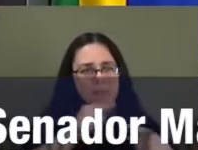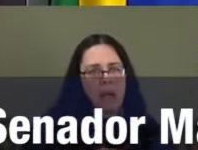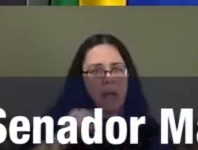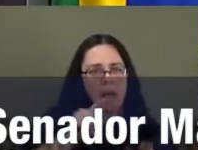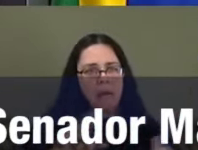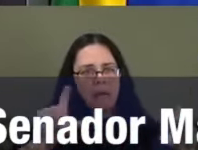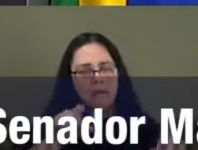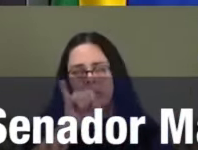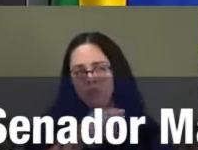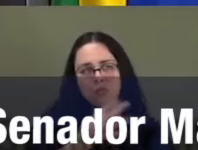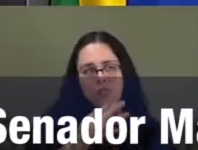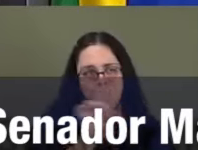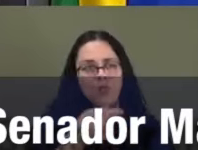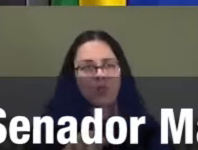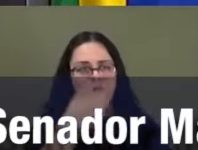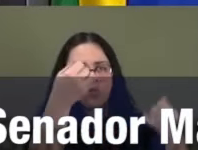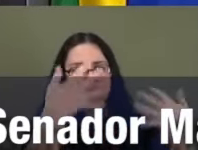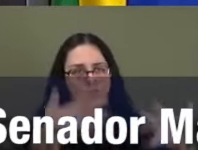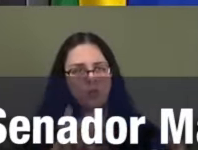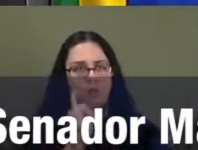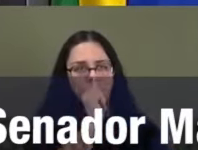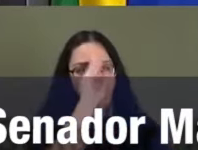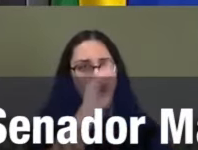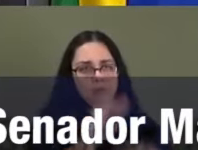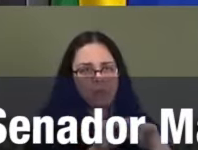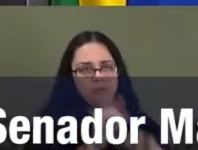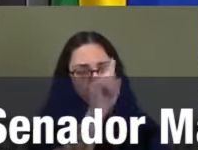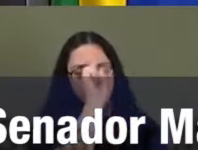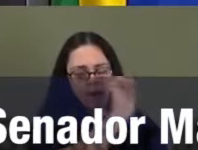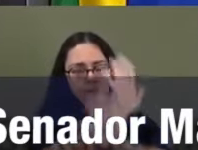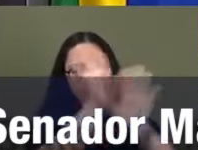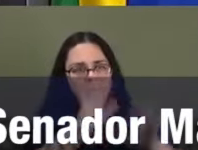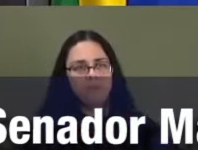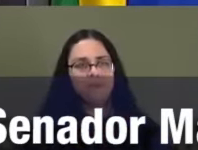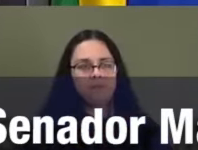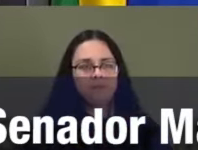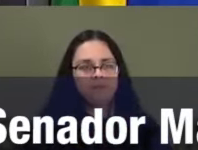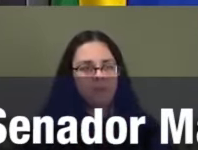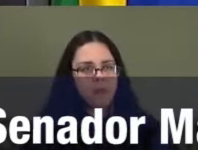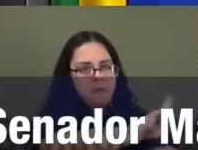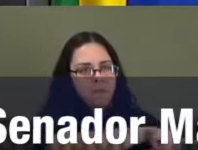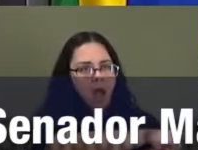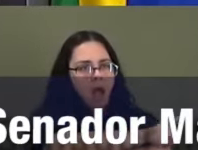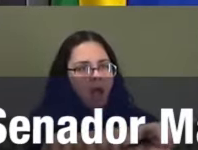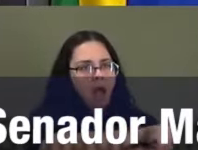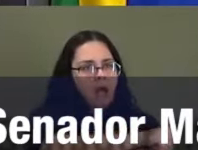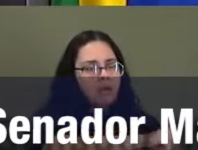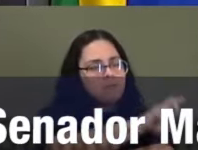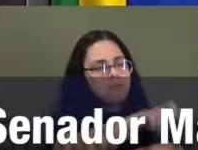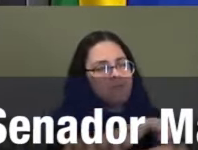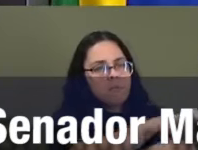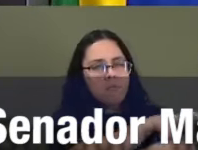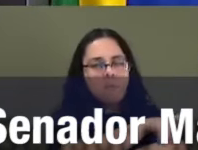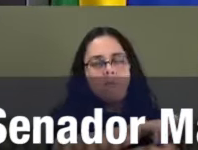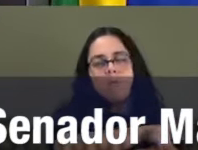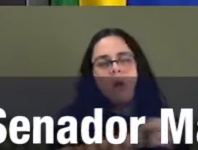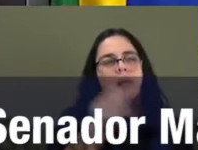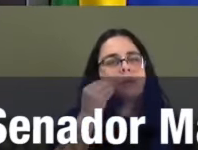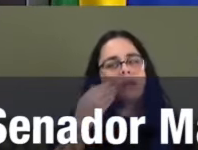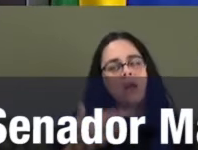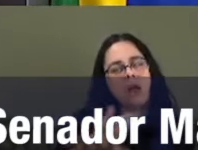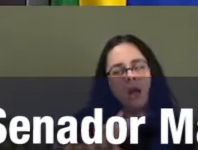Para quem não ouviu, eu vou contar rápido para vocês poderem entender. O escorpião tentou convencer o sapo de ajudar a atravessar o